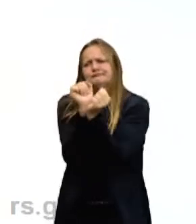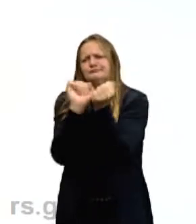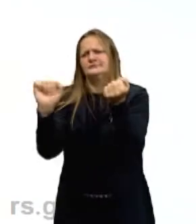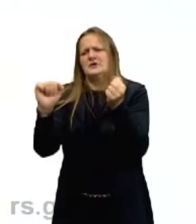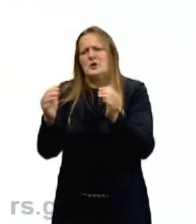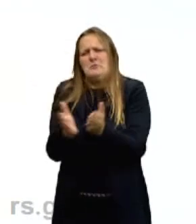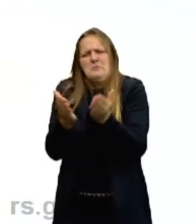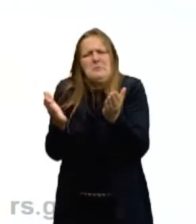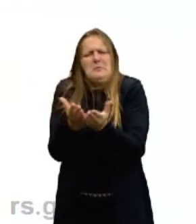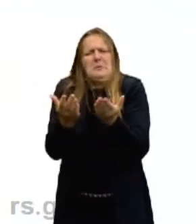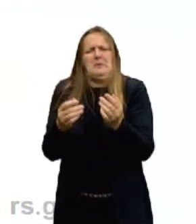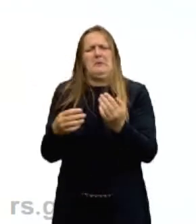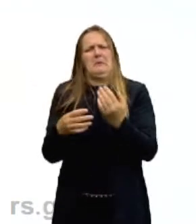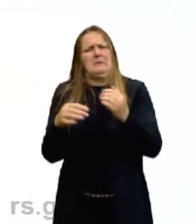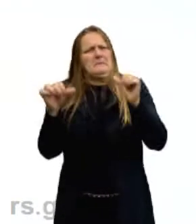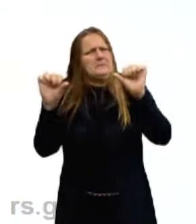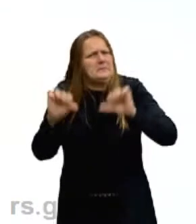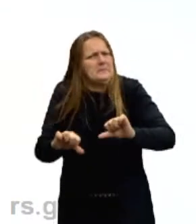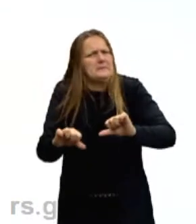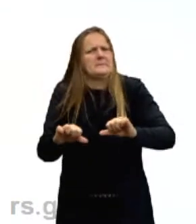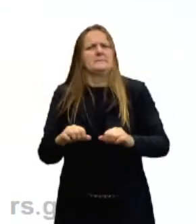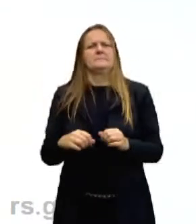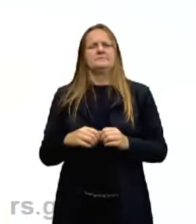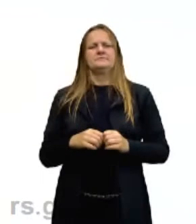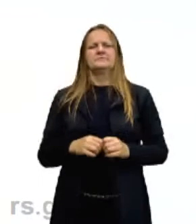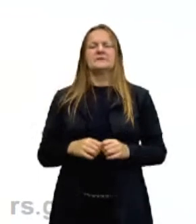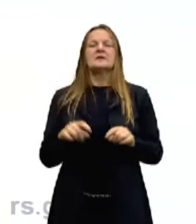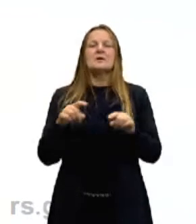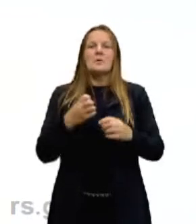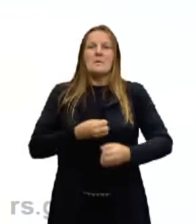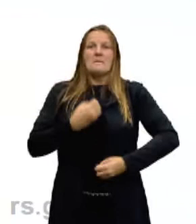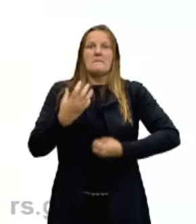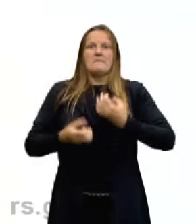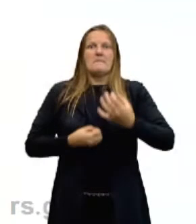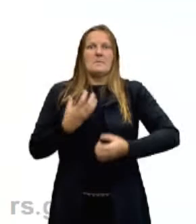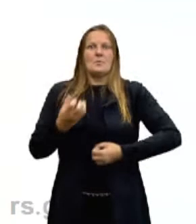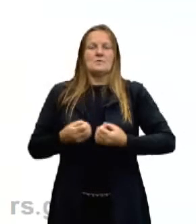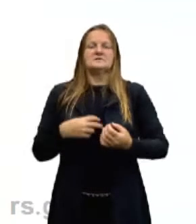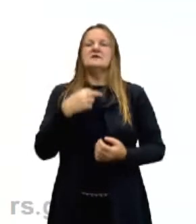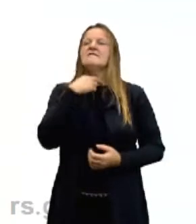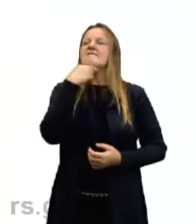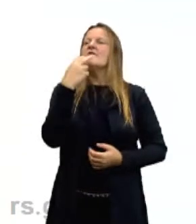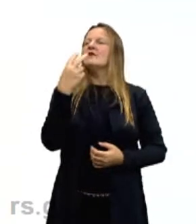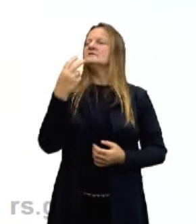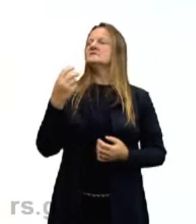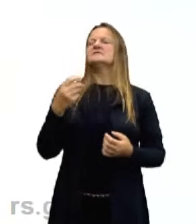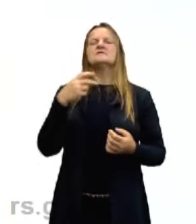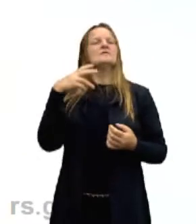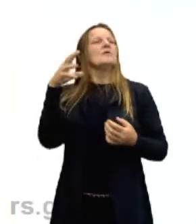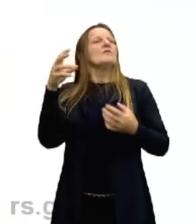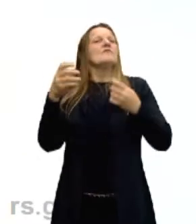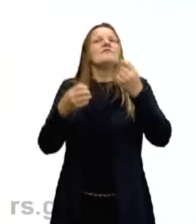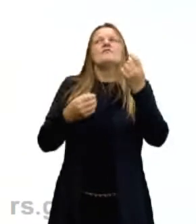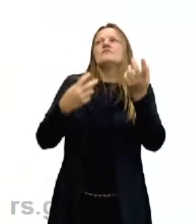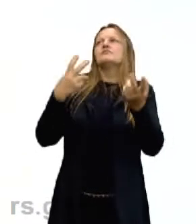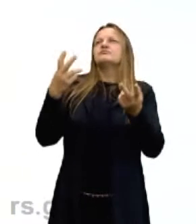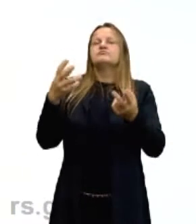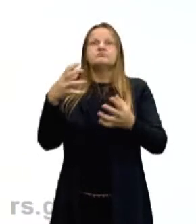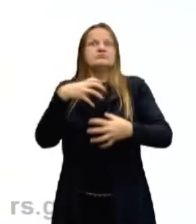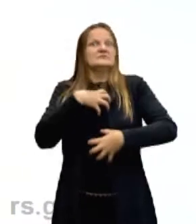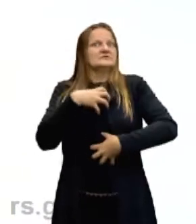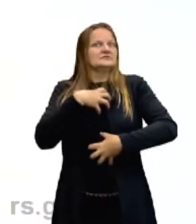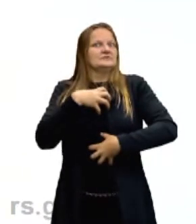da miséria é uma poesia para ser lida em voz alta é uma poesia que os caras